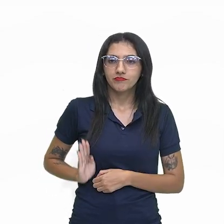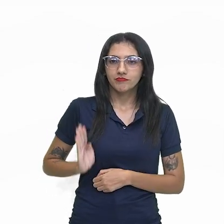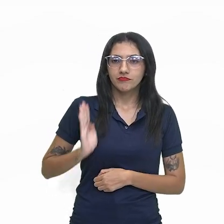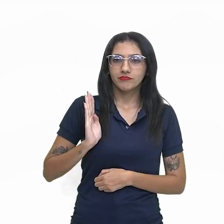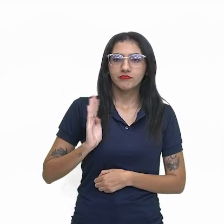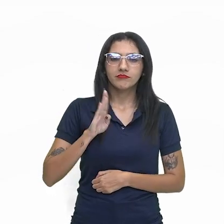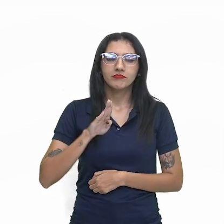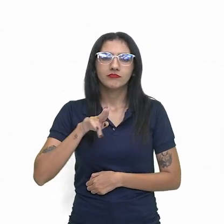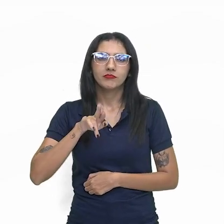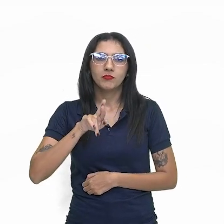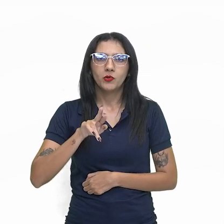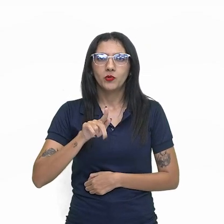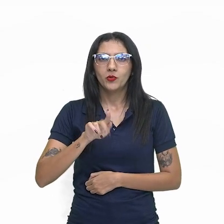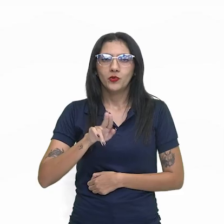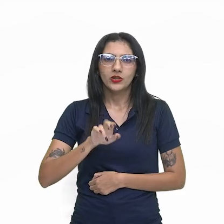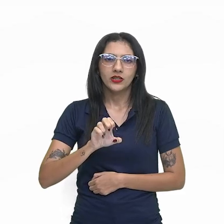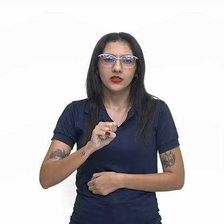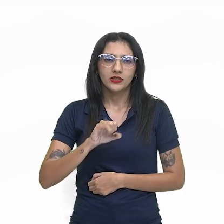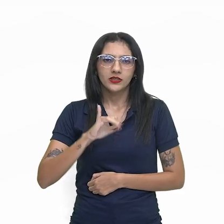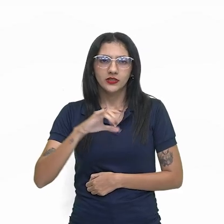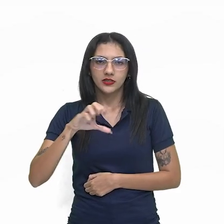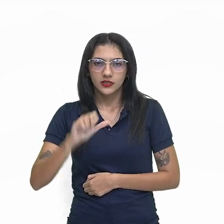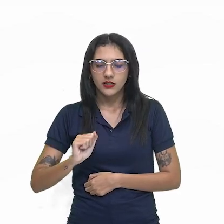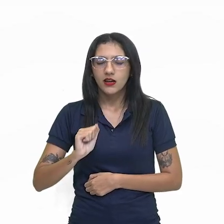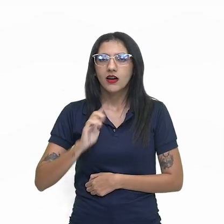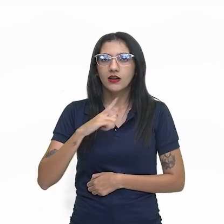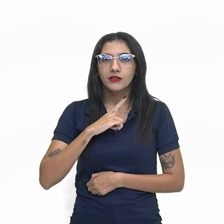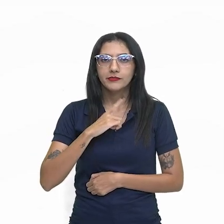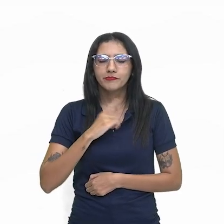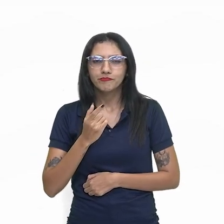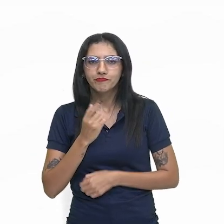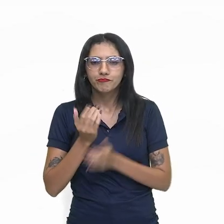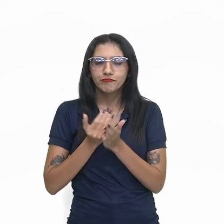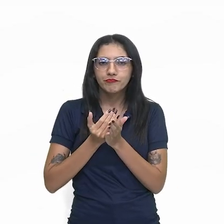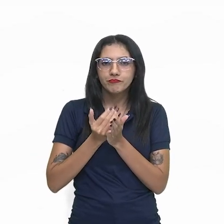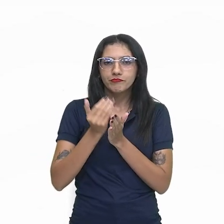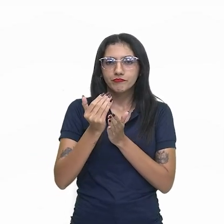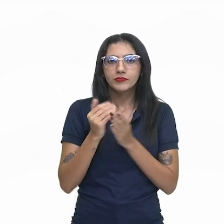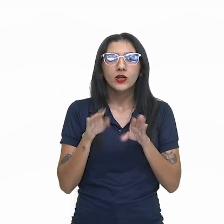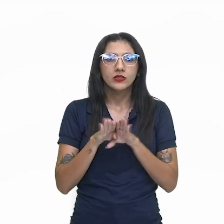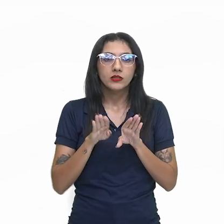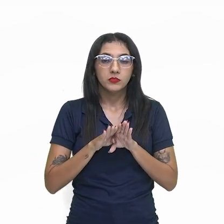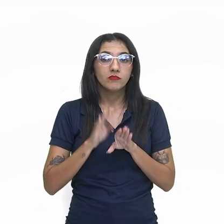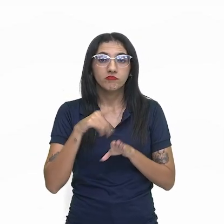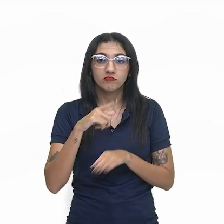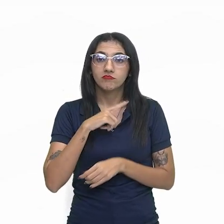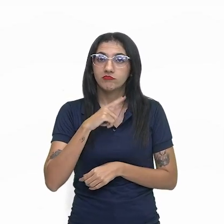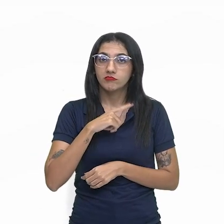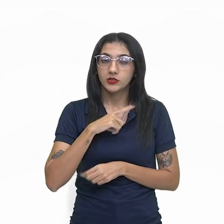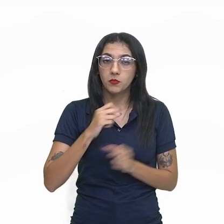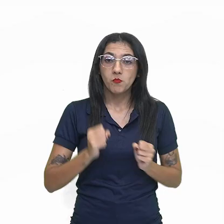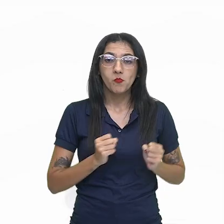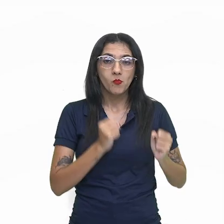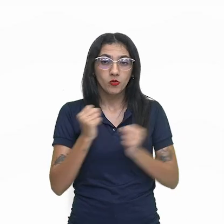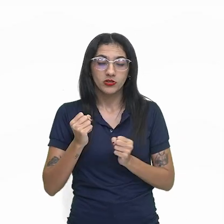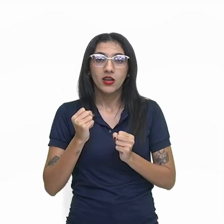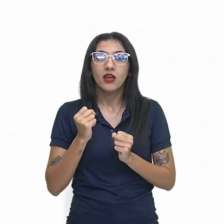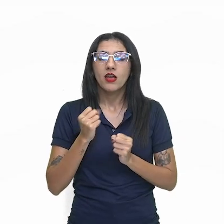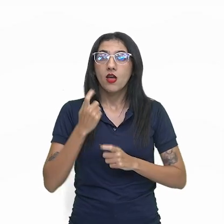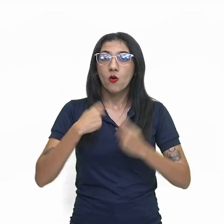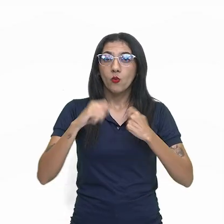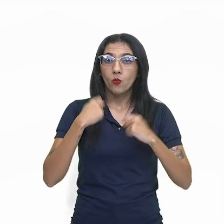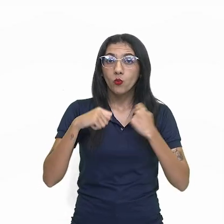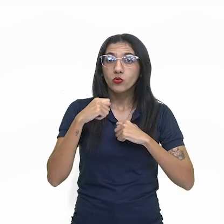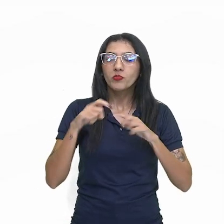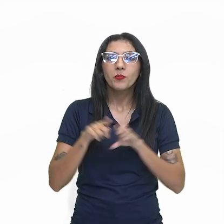que está ascendendo, né, ela tinha poder econômico, mas não tinha poder político, porque não